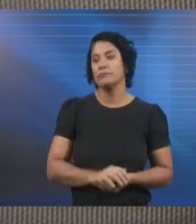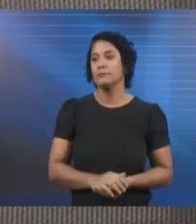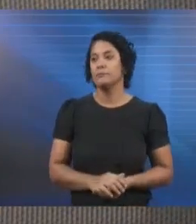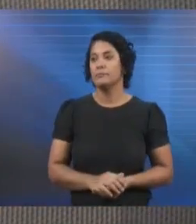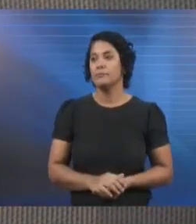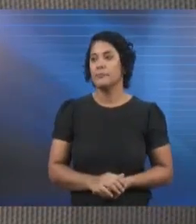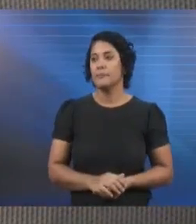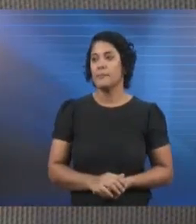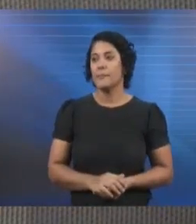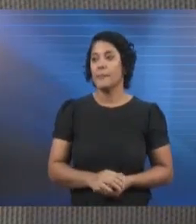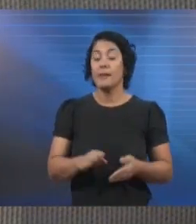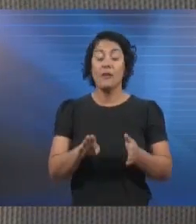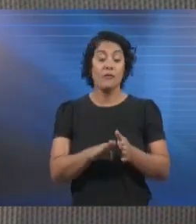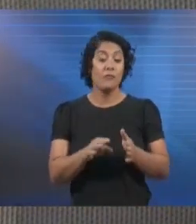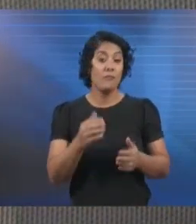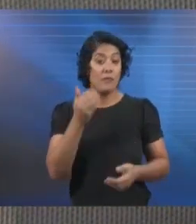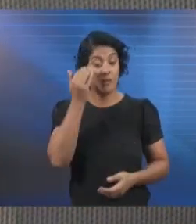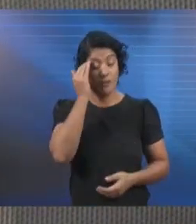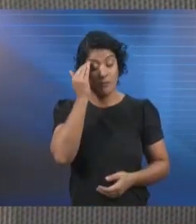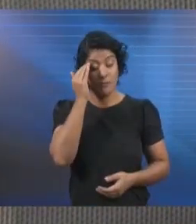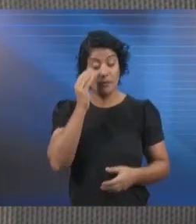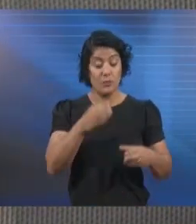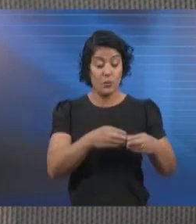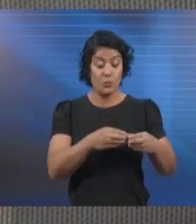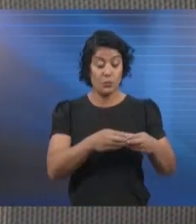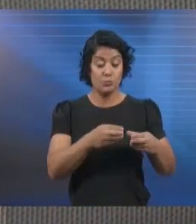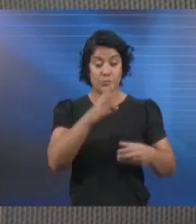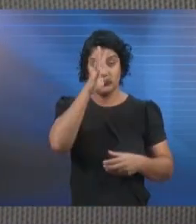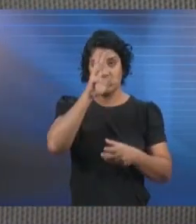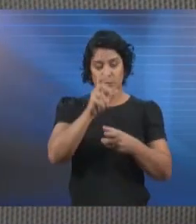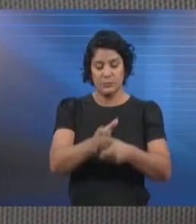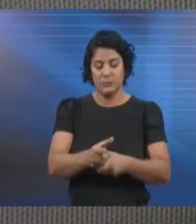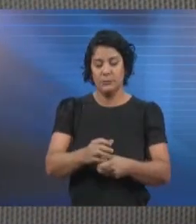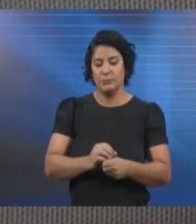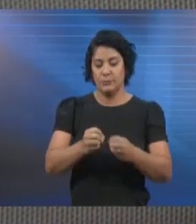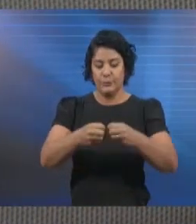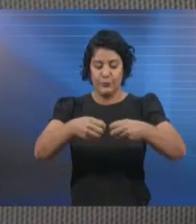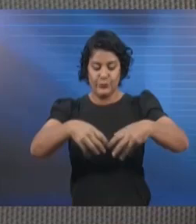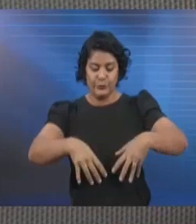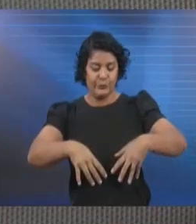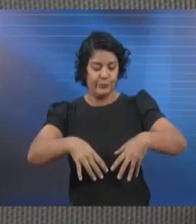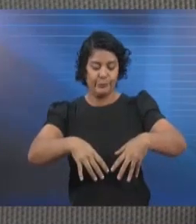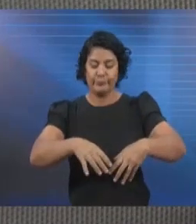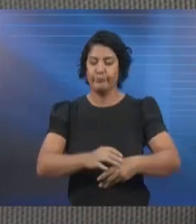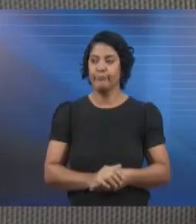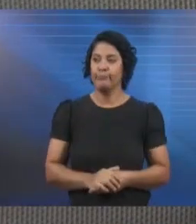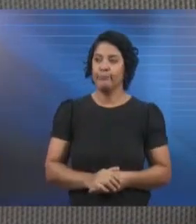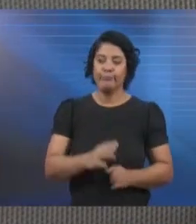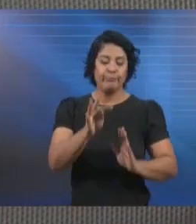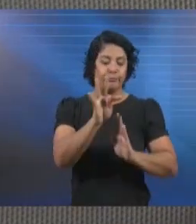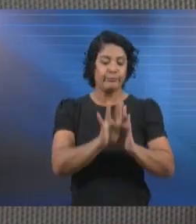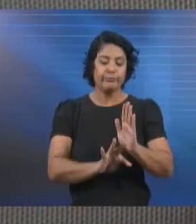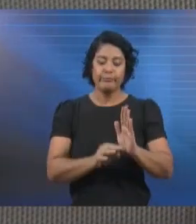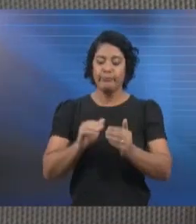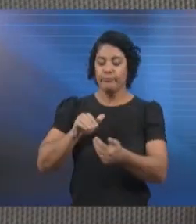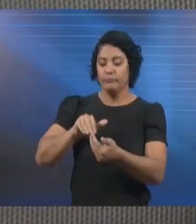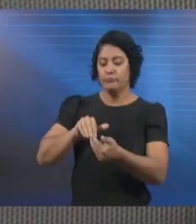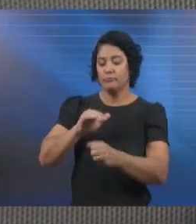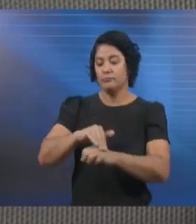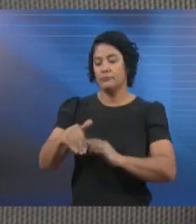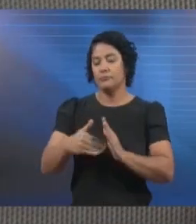e chegar a um entendimento com esse grupo de Bombeiros que estão sendo prejudicados porque não foram contemplados no texto acordado por